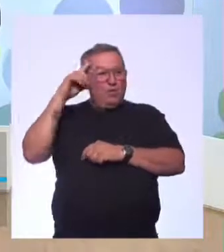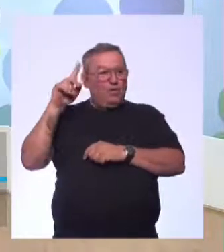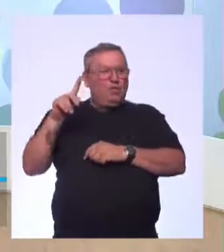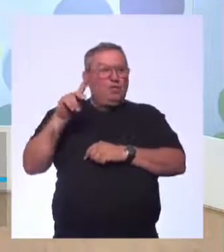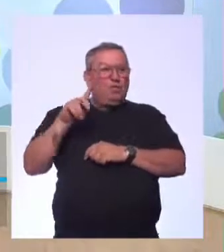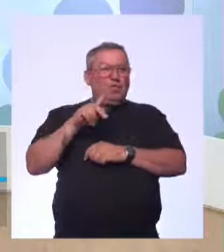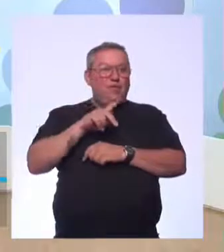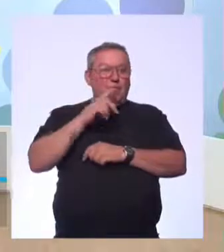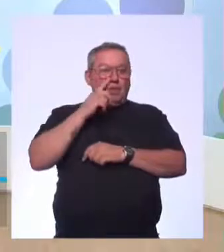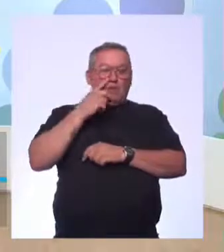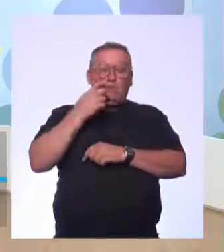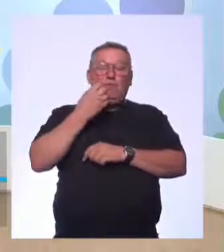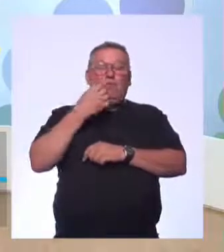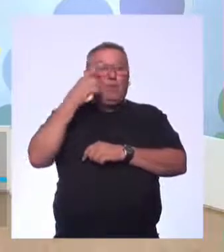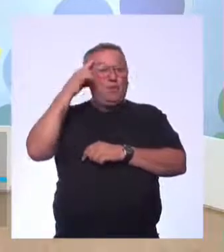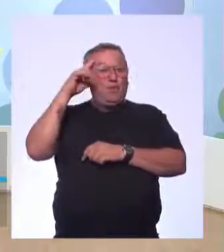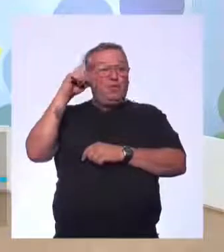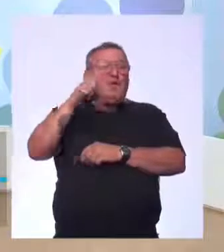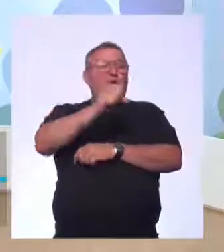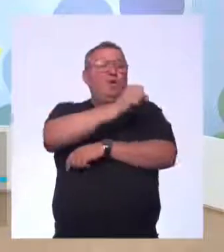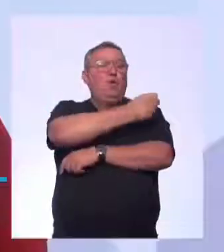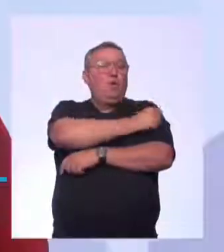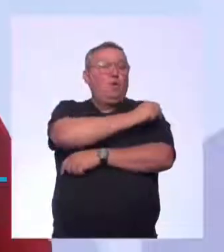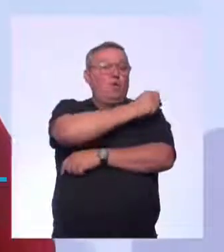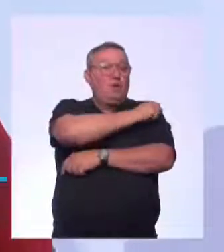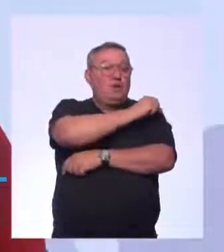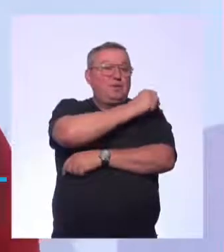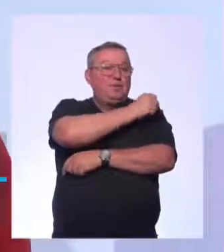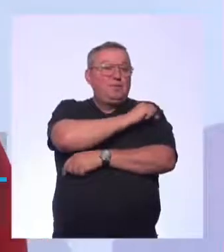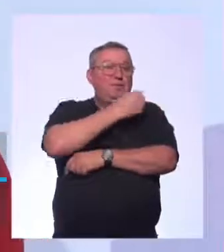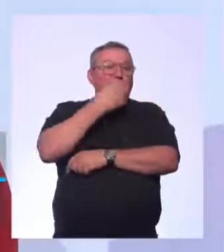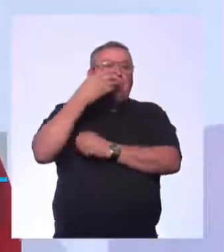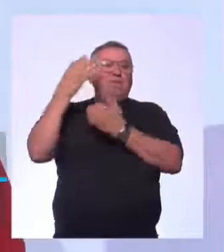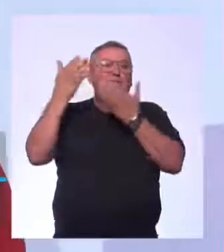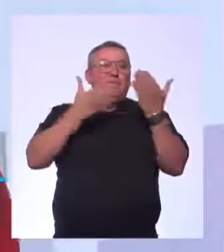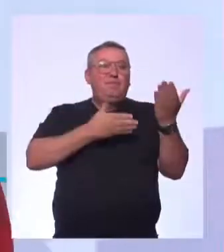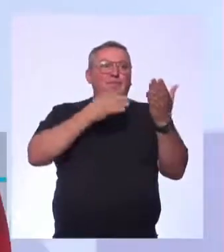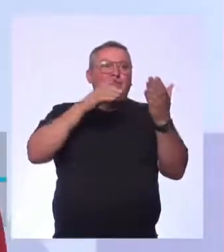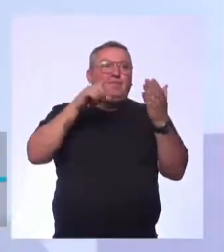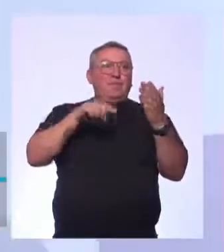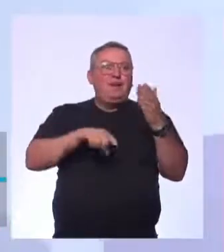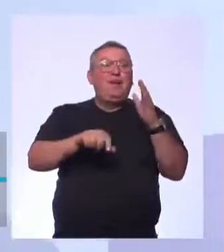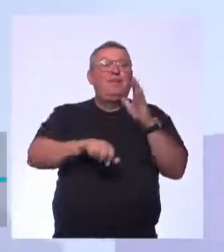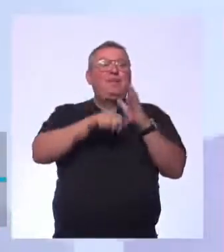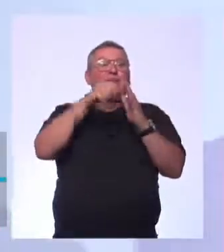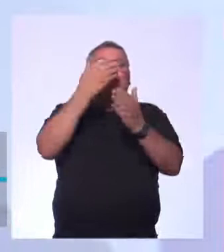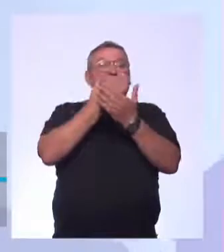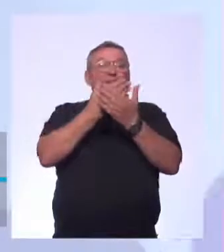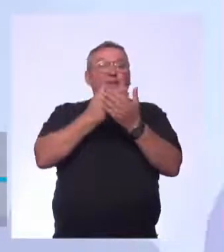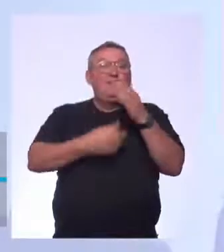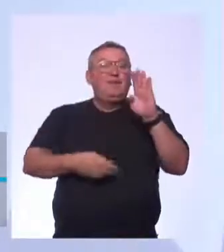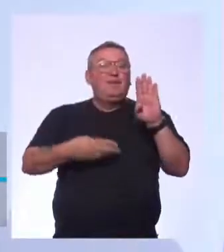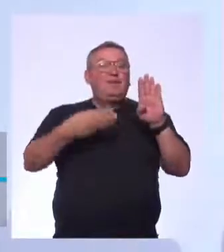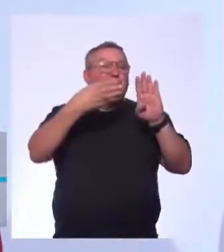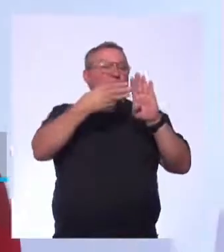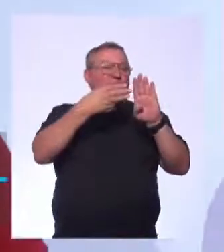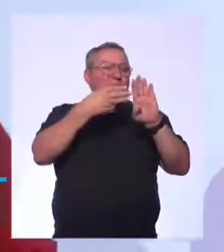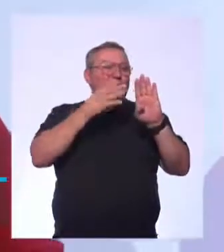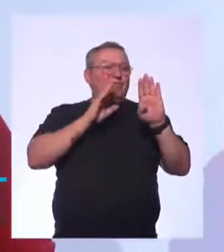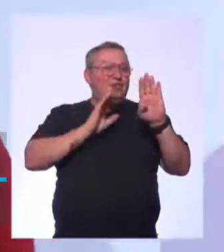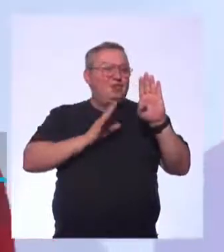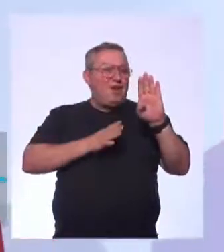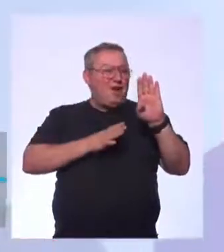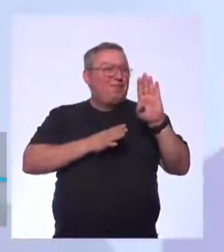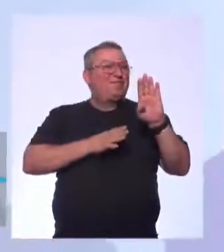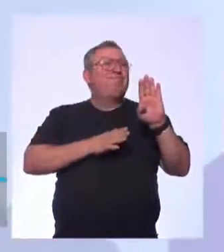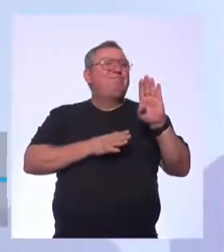Carlos. Bom dia, oitavo ano. Sejam bem-vindos a essa primeira aula do terceiro bimestre. Olha